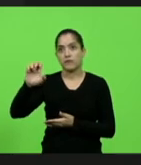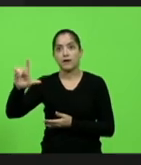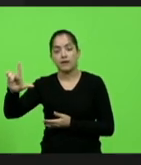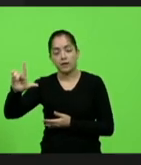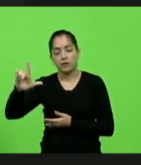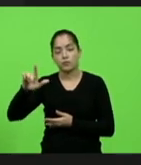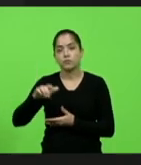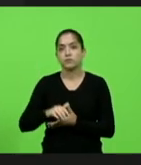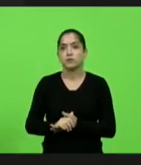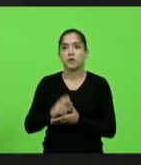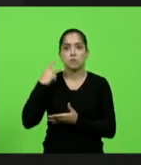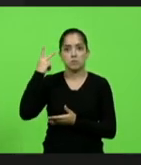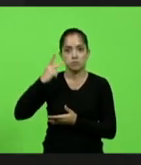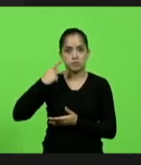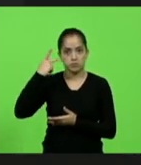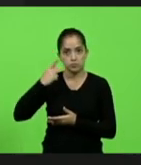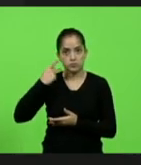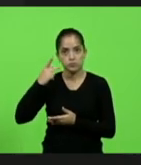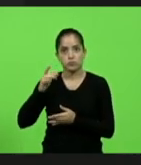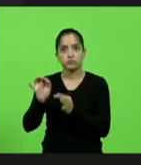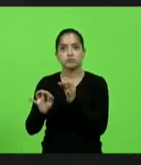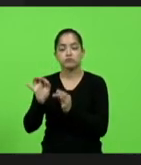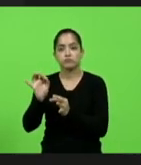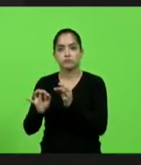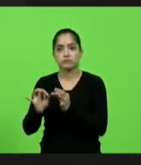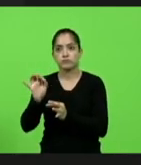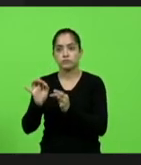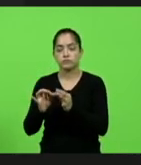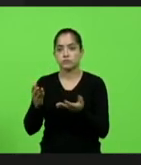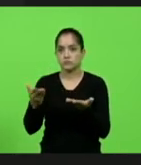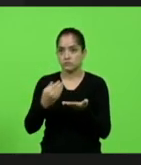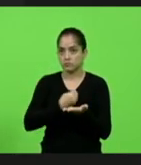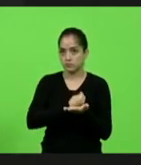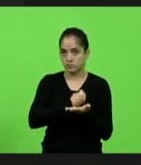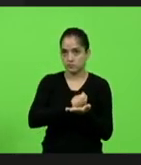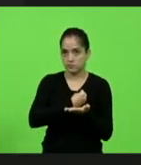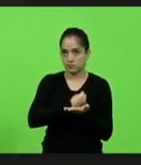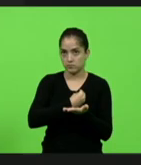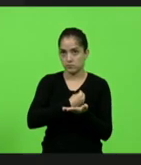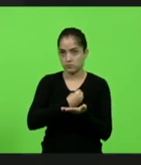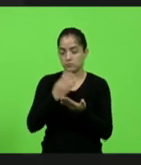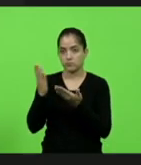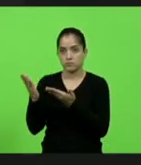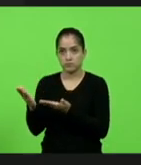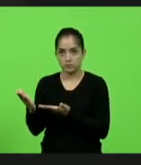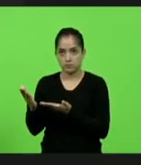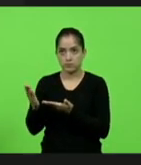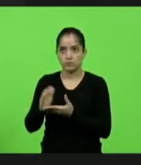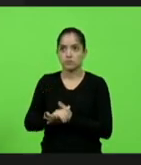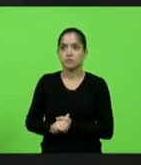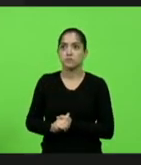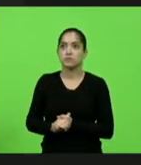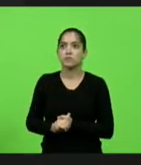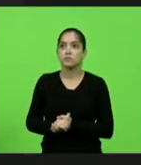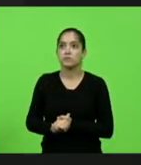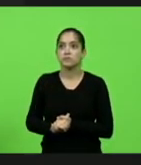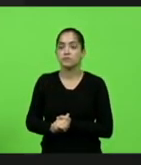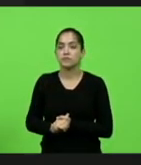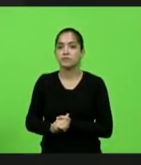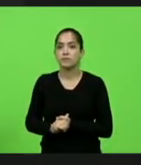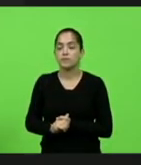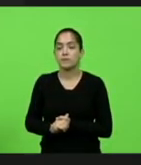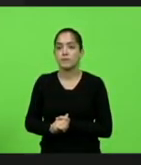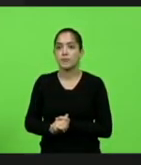Santa Catarina. Ele está conosco aqui presencialmente. Doutor Rafael, pode fazer a sua manifestação. Opa, desculpa,